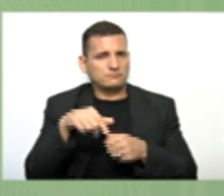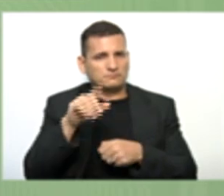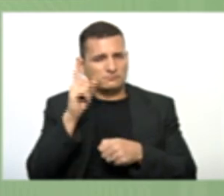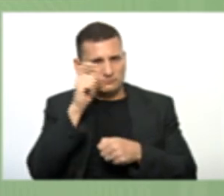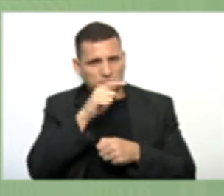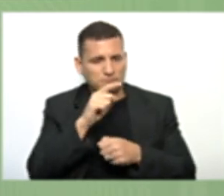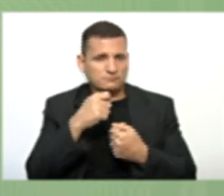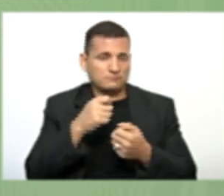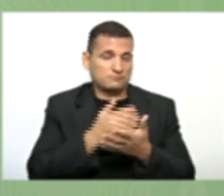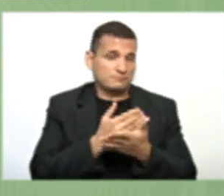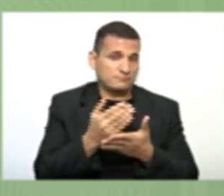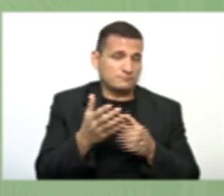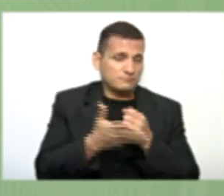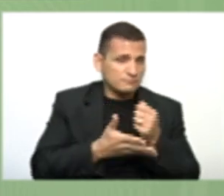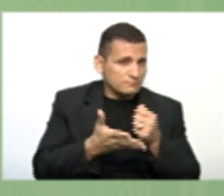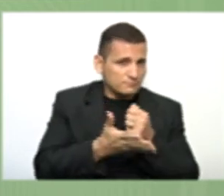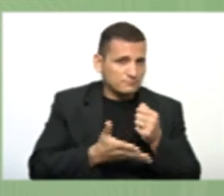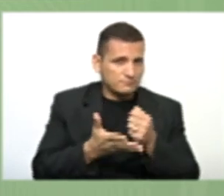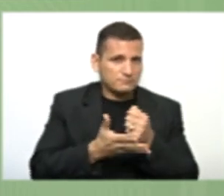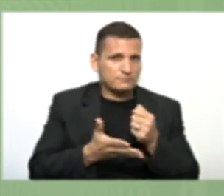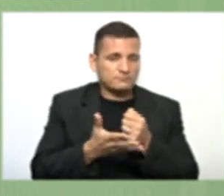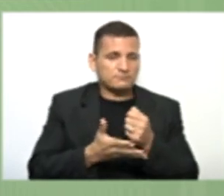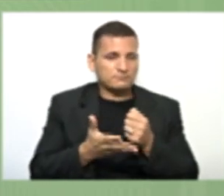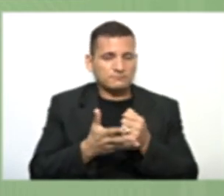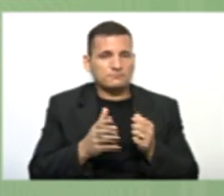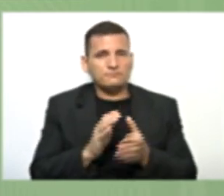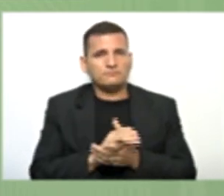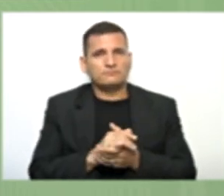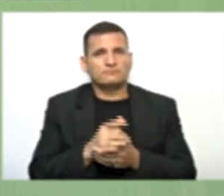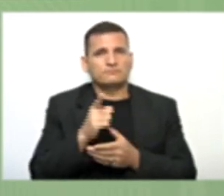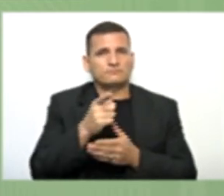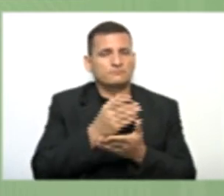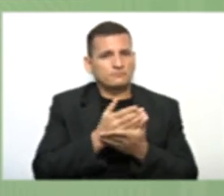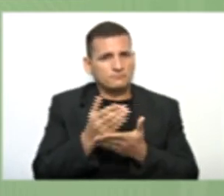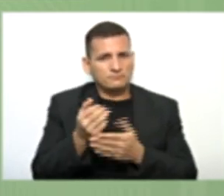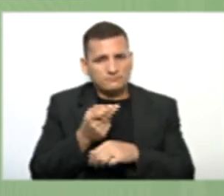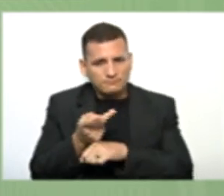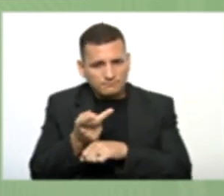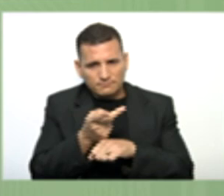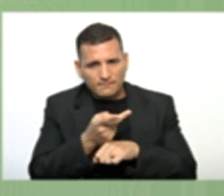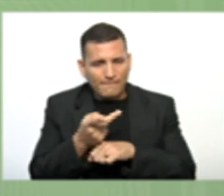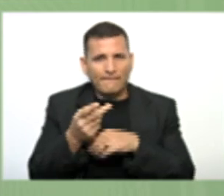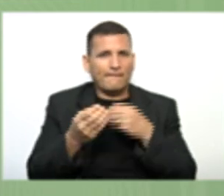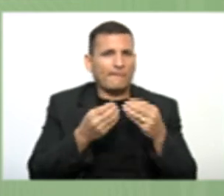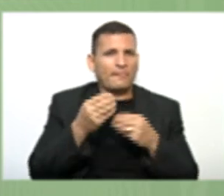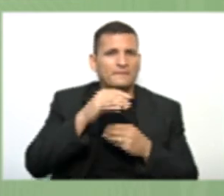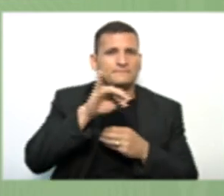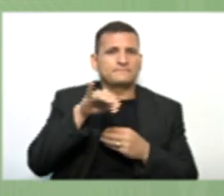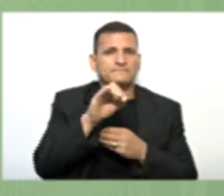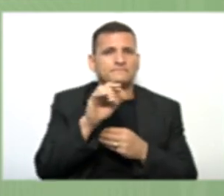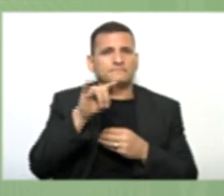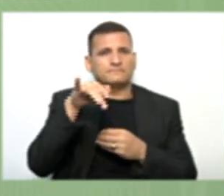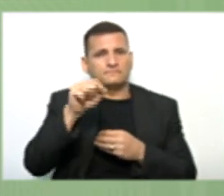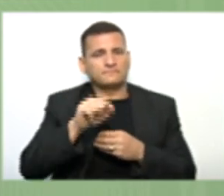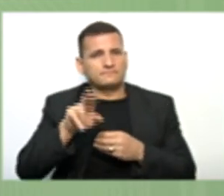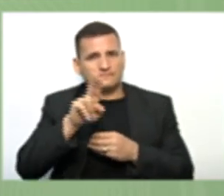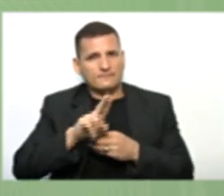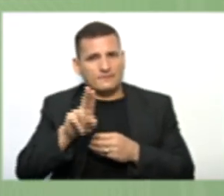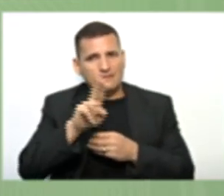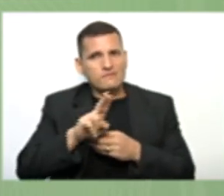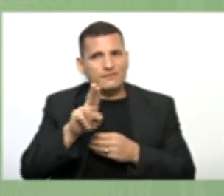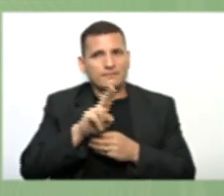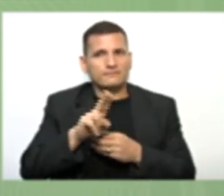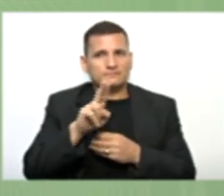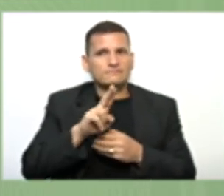porque tem que começar de algum lugar, na verdade, professor? Certeza. Você começa a ficar procurando quais são os jogos que você utiliza isso aí. Que eu utilizo isso